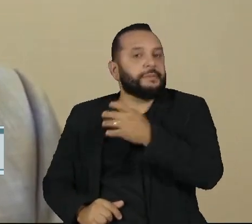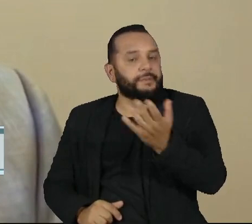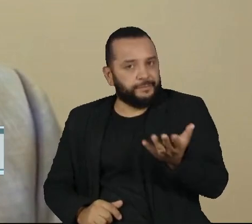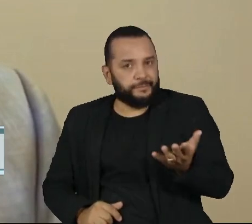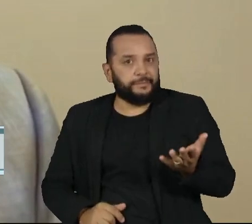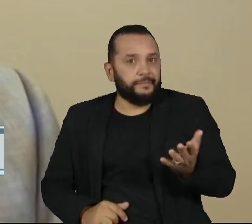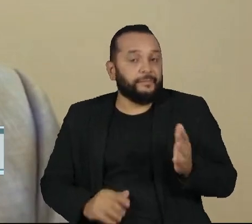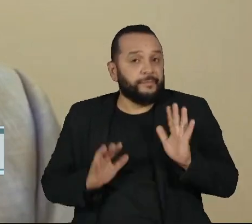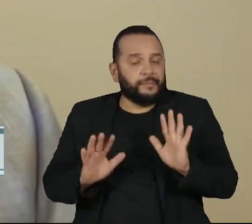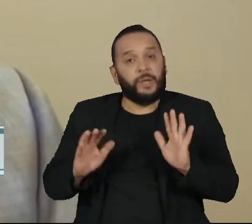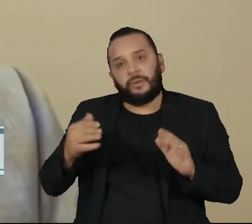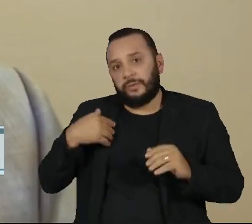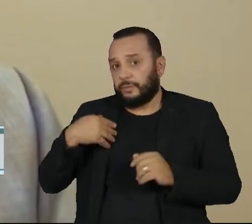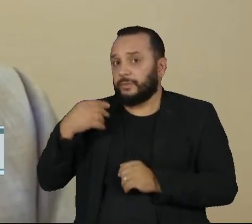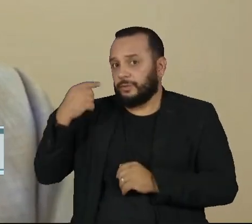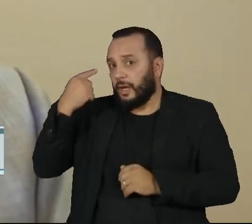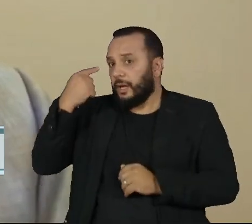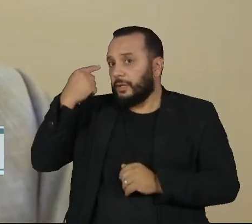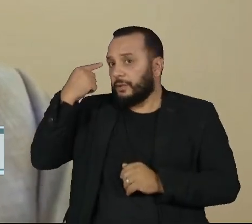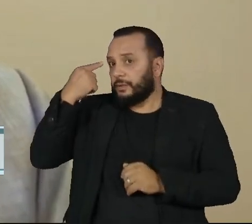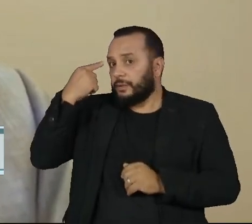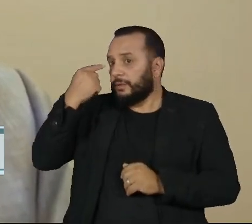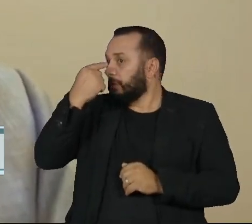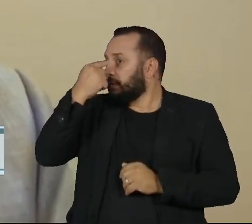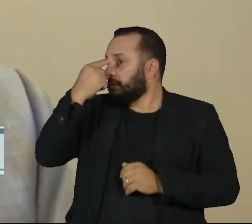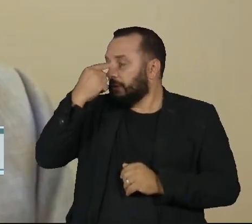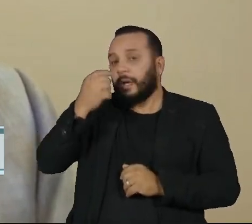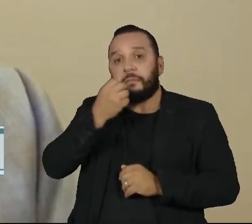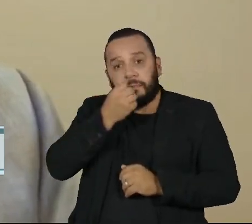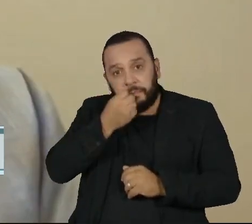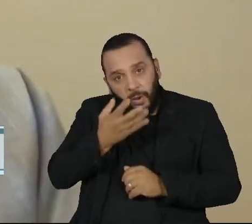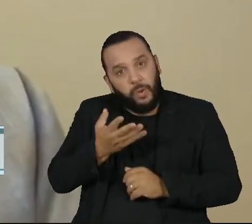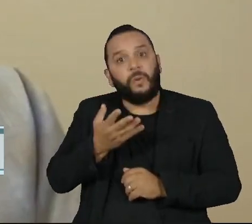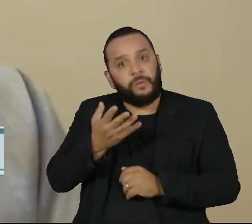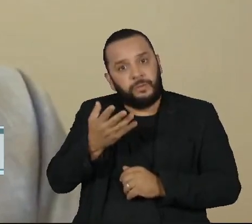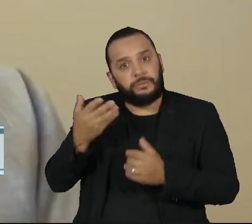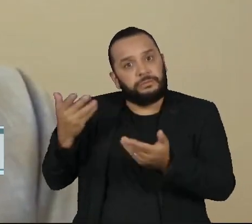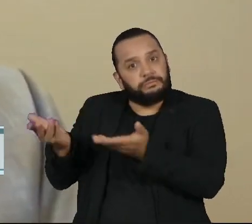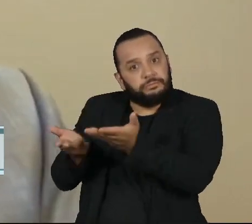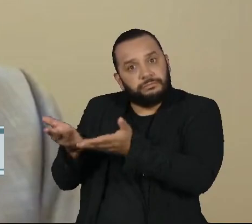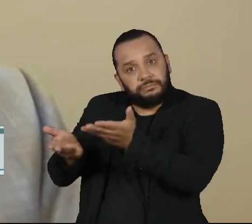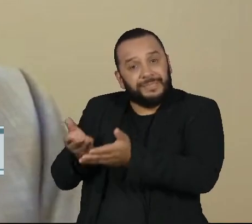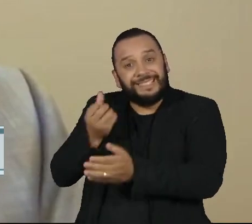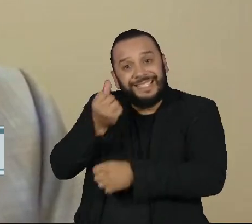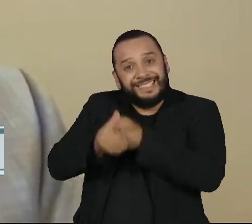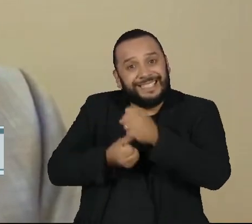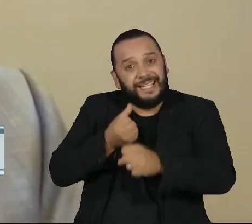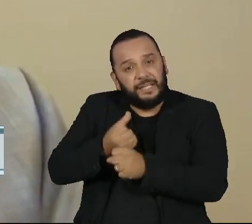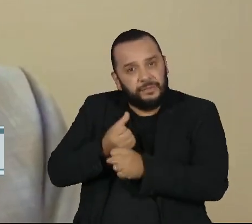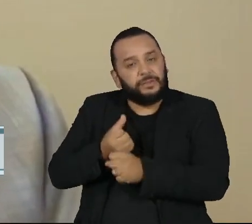por quase 6 anos, sem precisar ficar pingando colírio. Então, nós temos acesso ao tratamento.